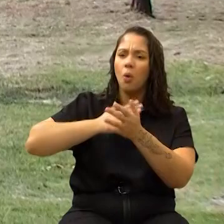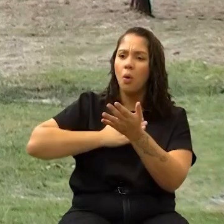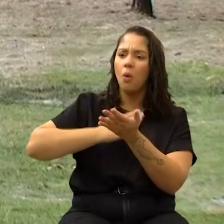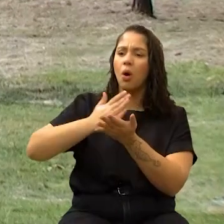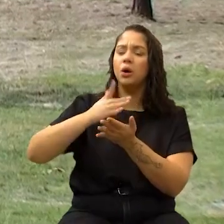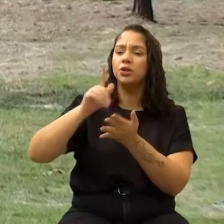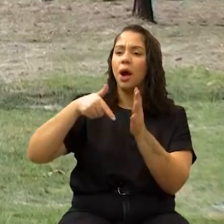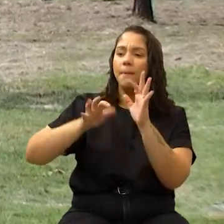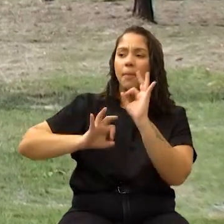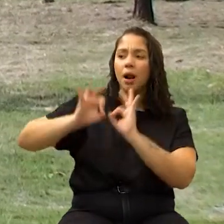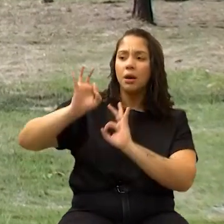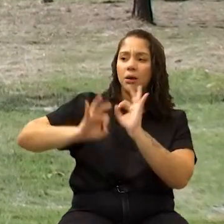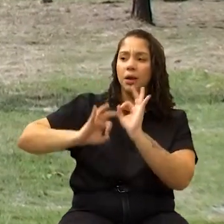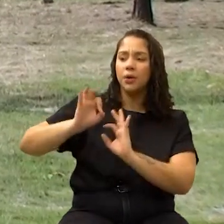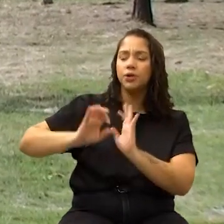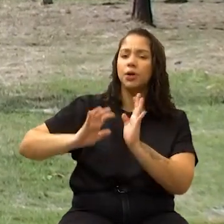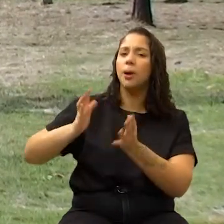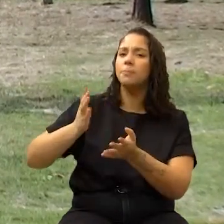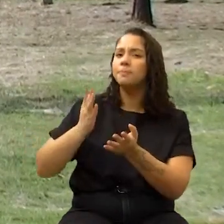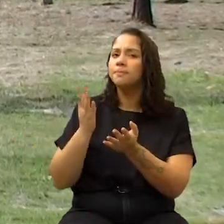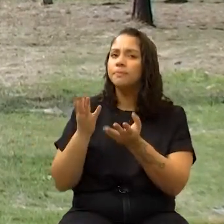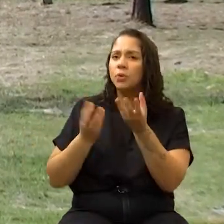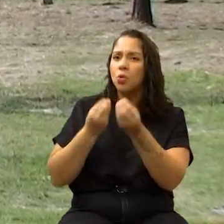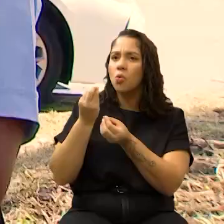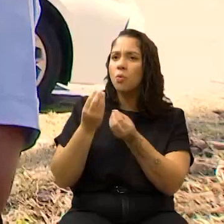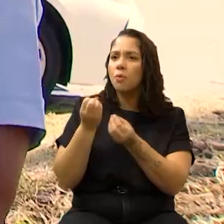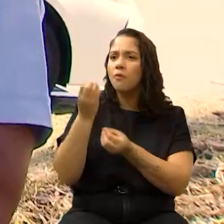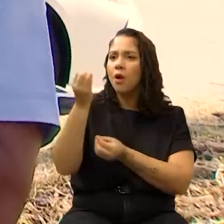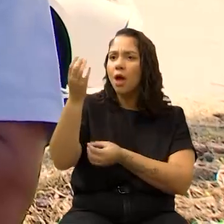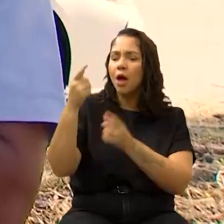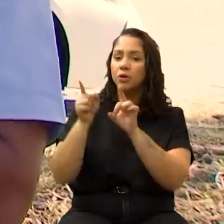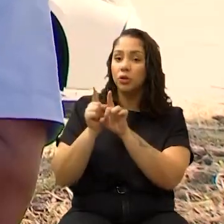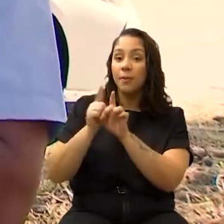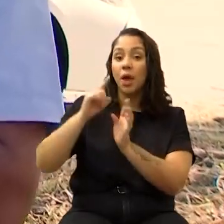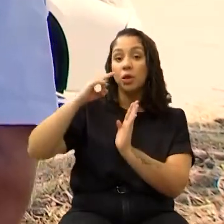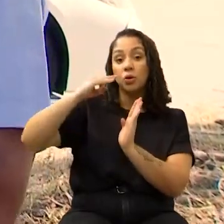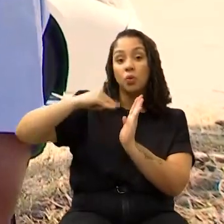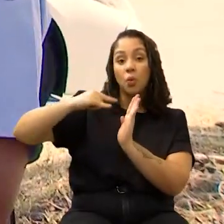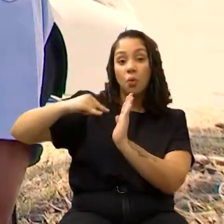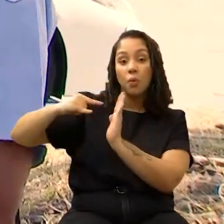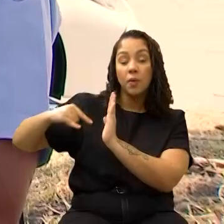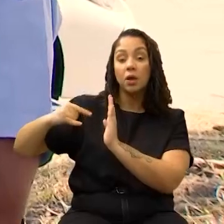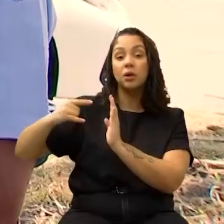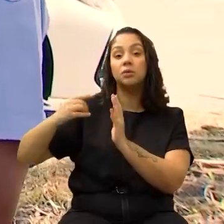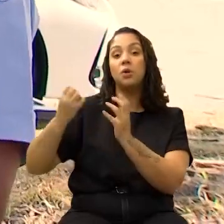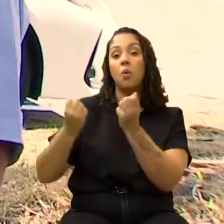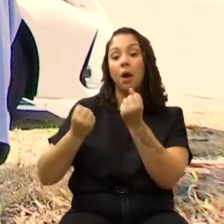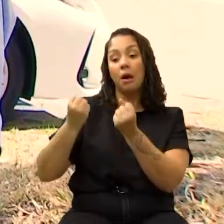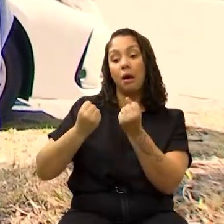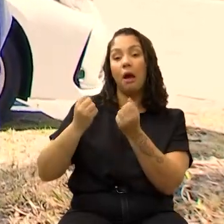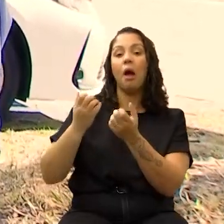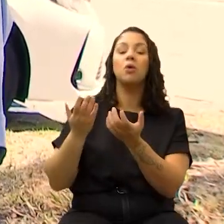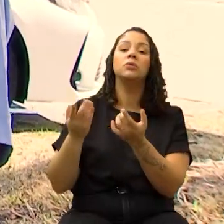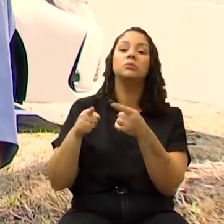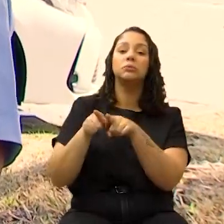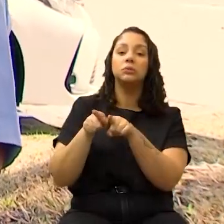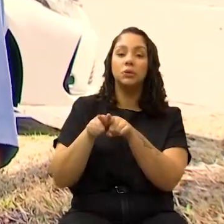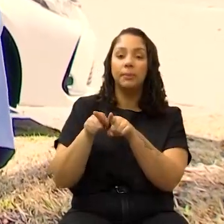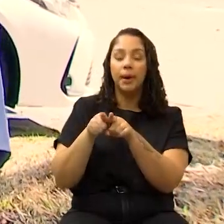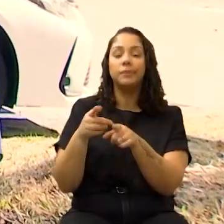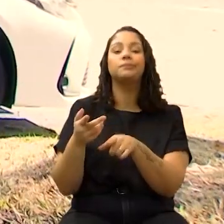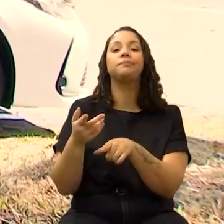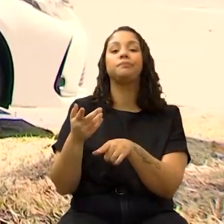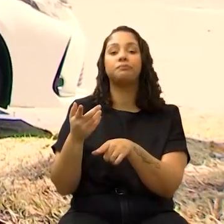né, o planejamento da viagem, bem como a parte de documentação do veículo e manutenção em geral.